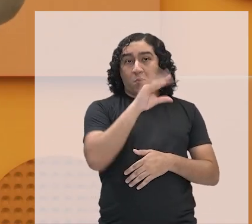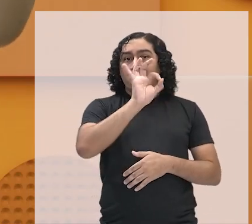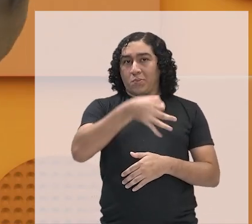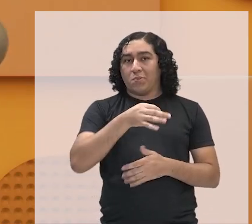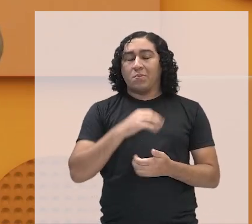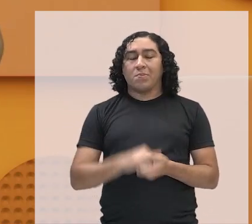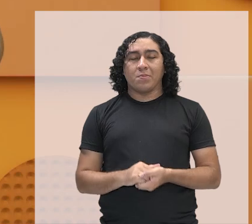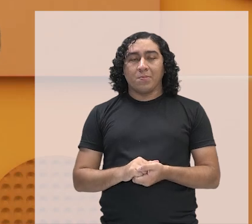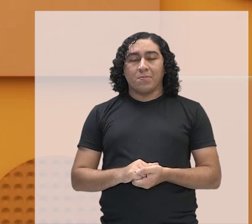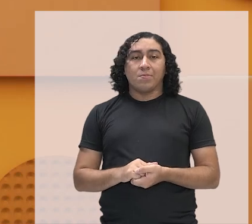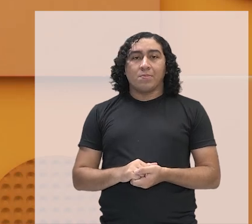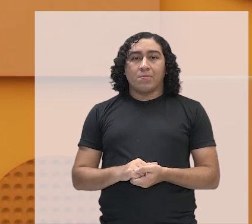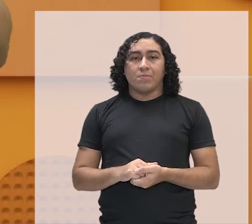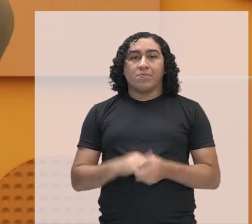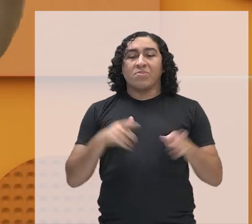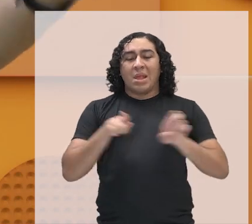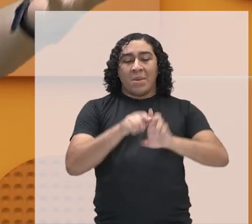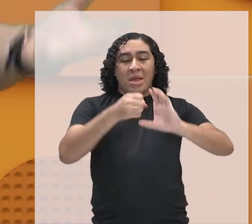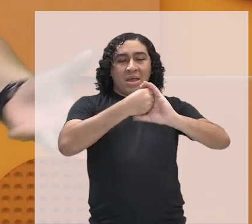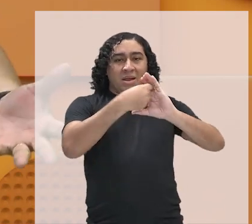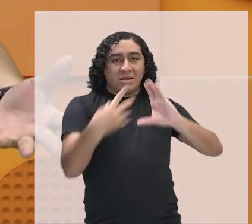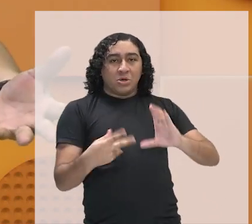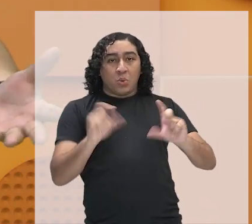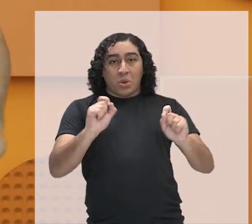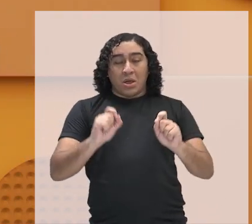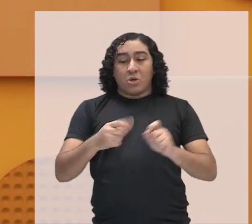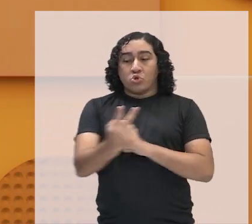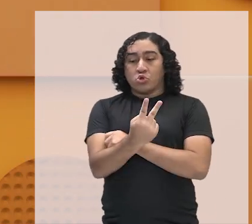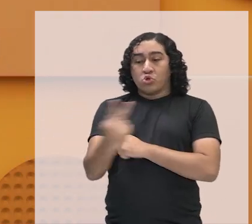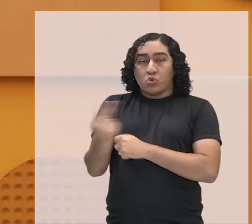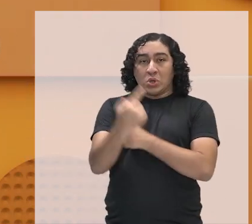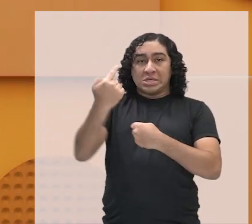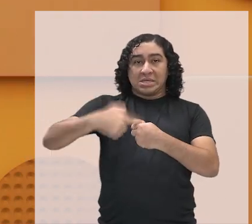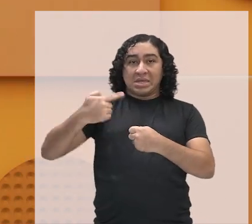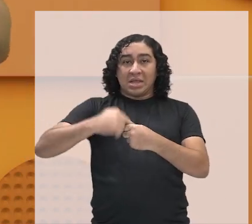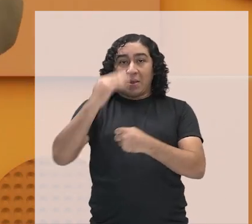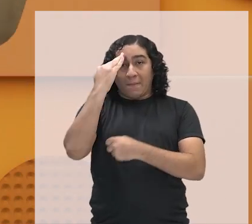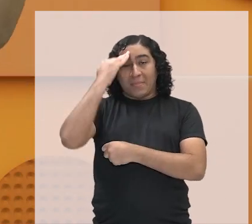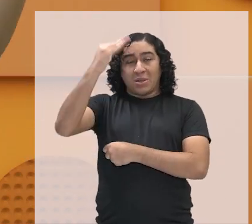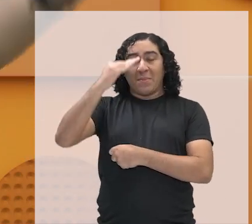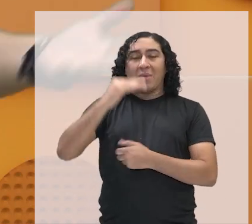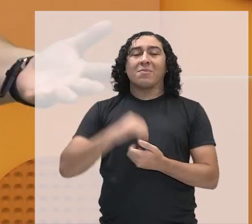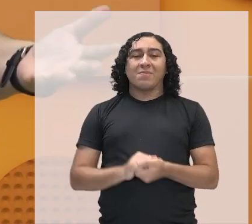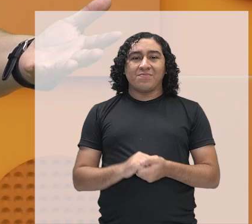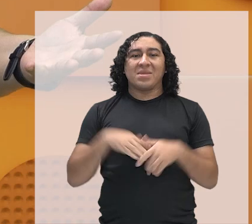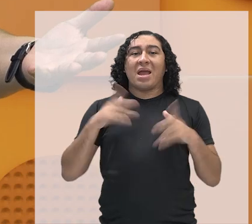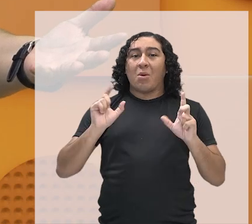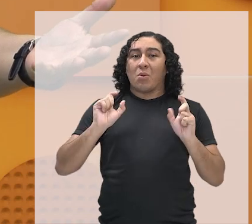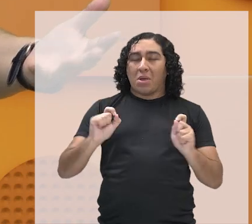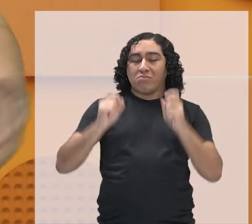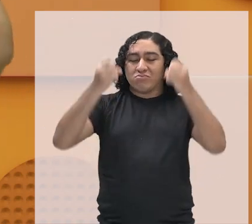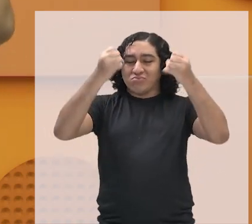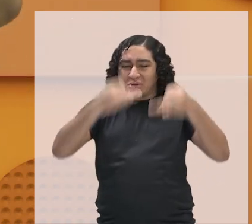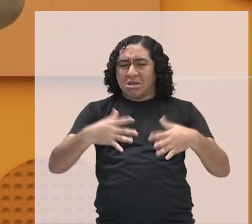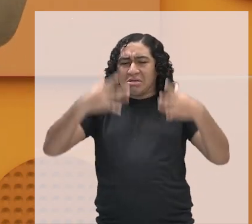Então, uma caracterização de duas grandes polis atingiu o meu objetivo, que era trabalhar, então, um pouco